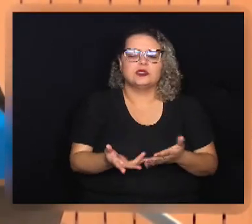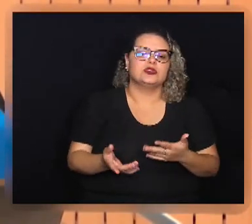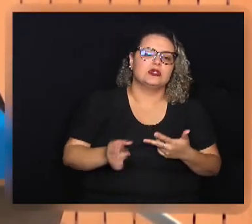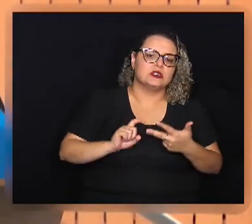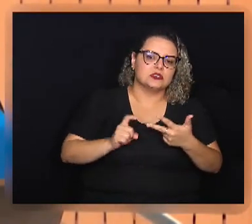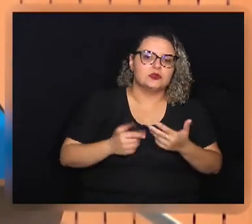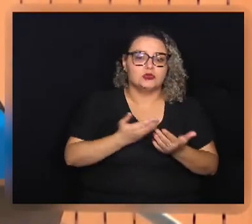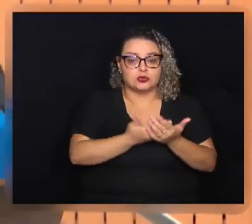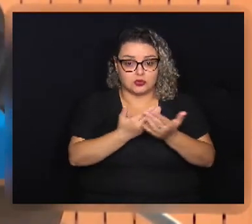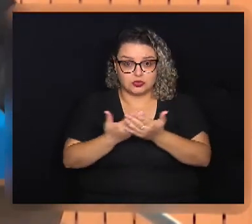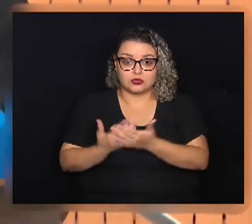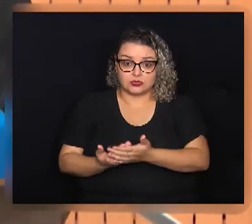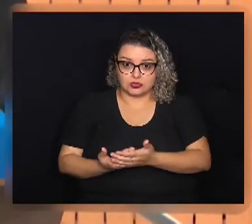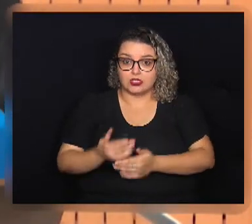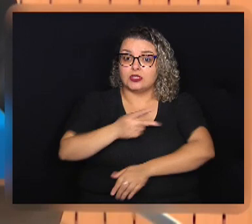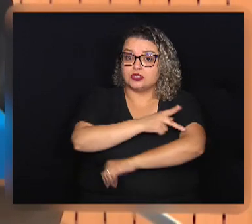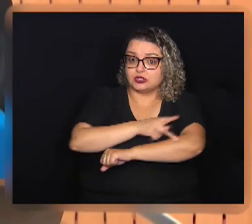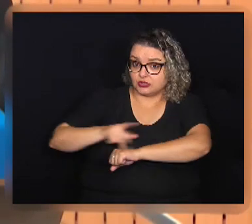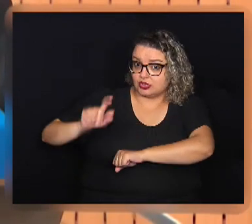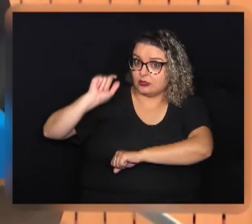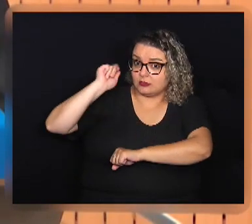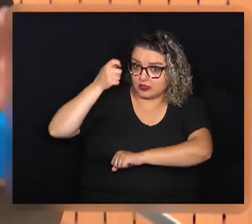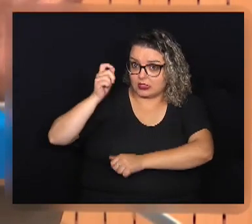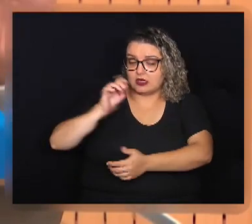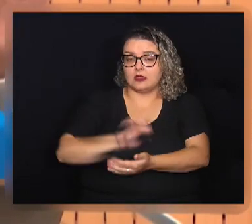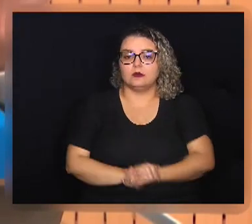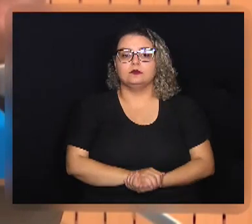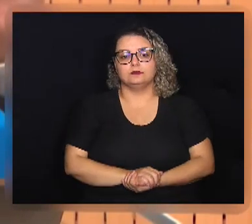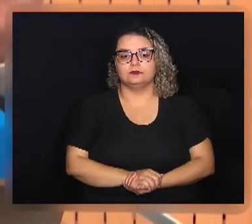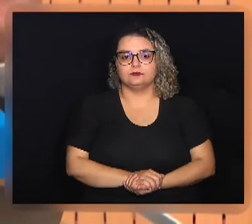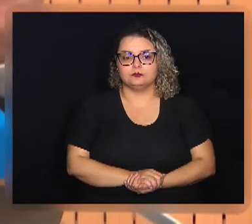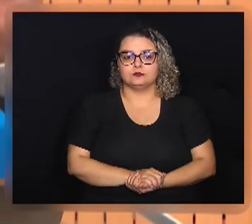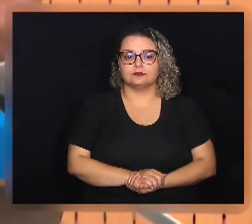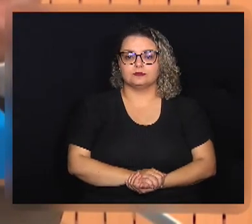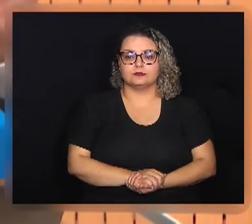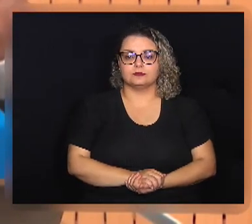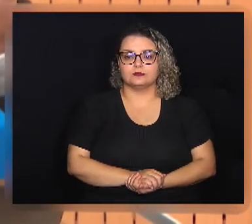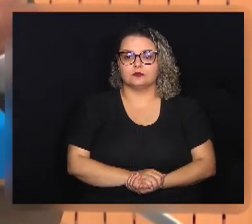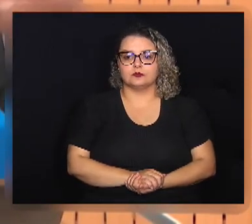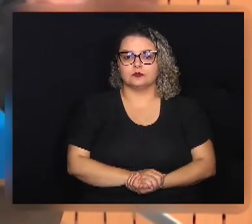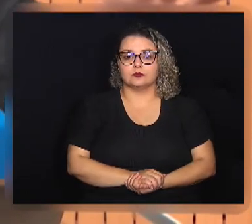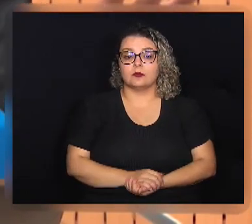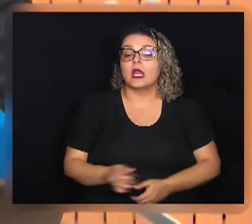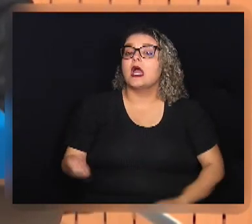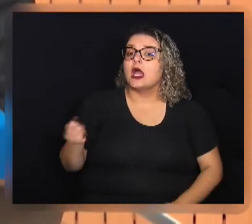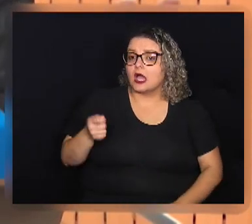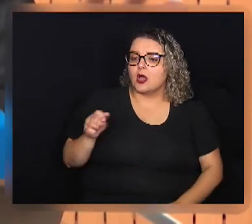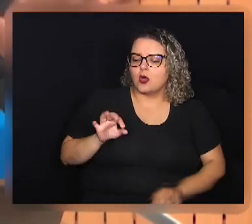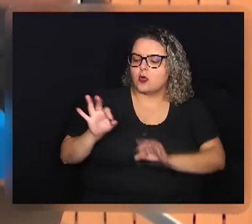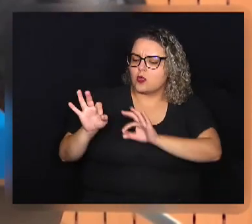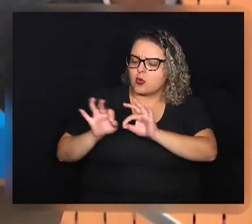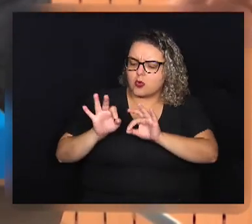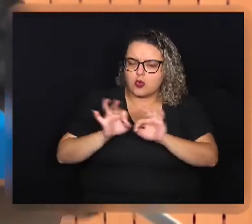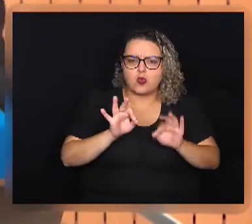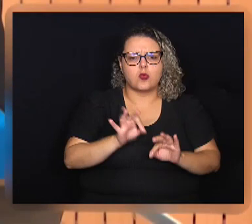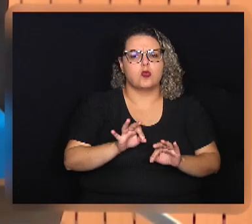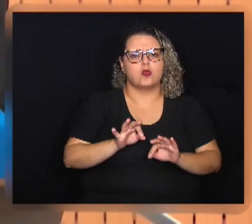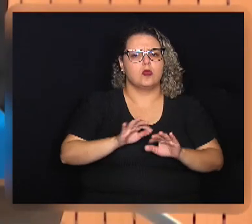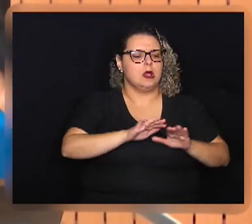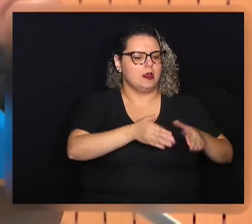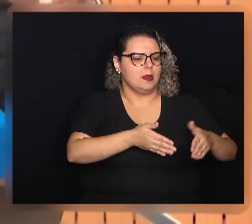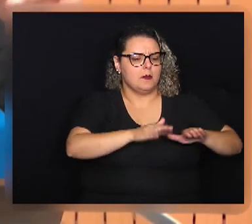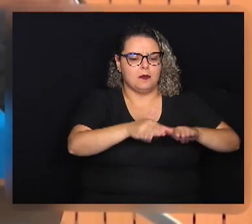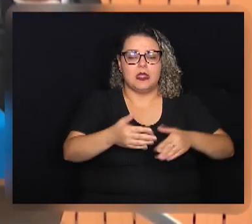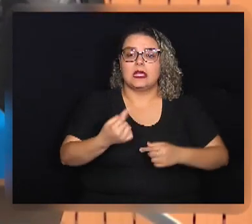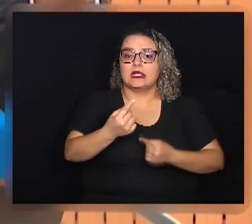estudos de pavimentação. A associação organizou em mesas, por ruas,